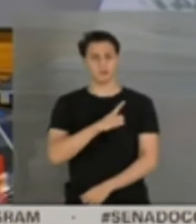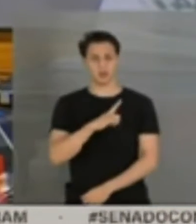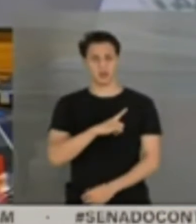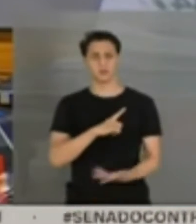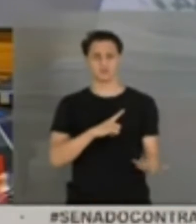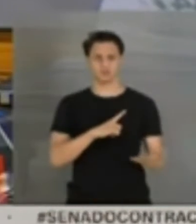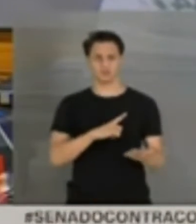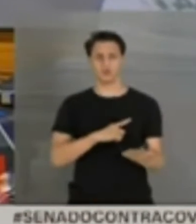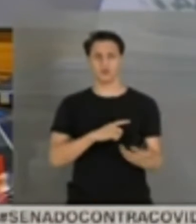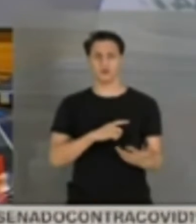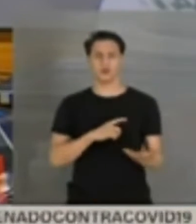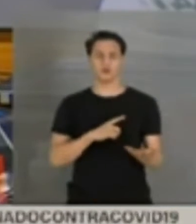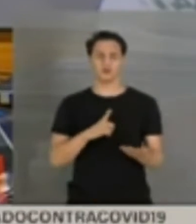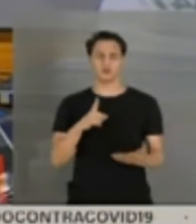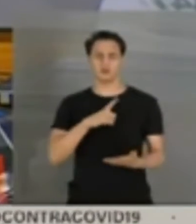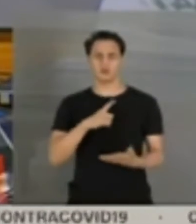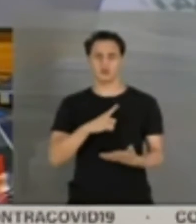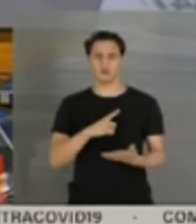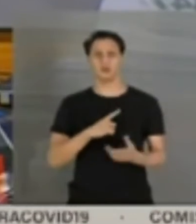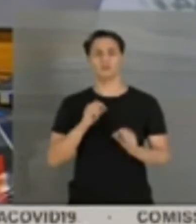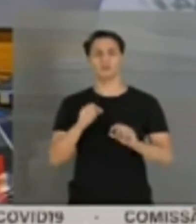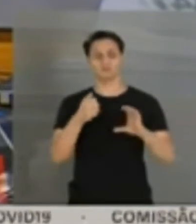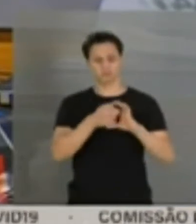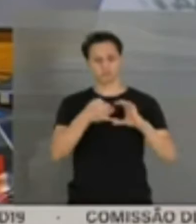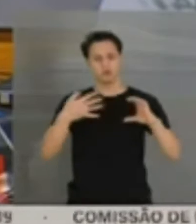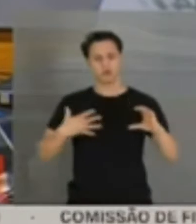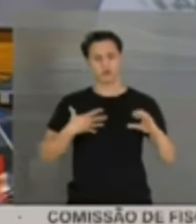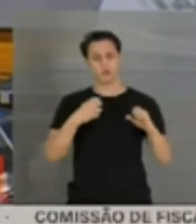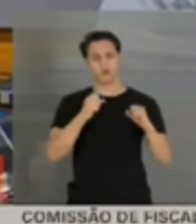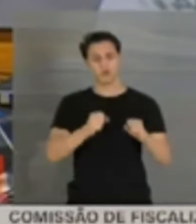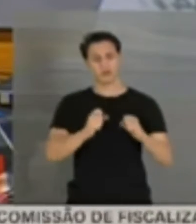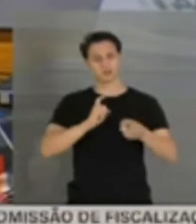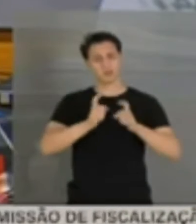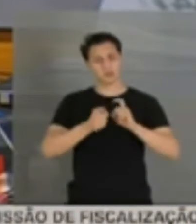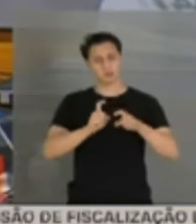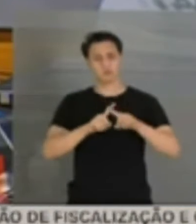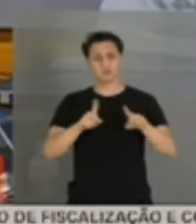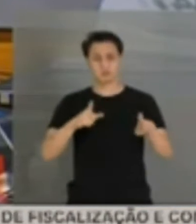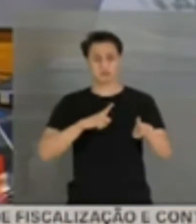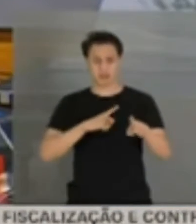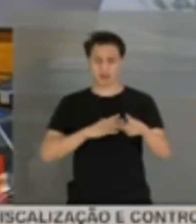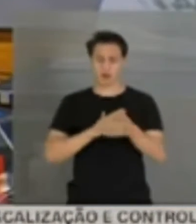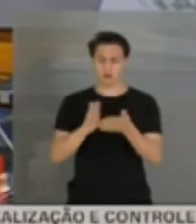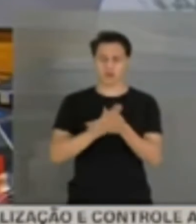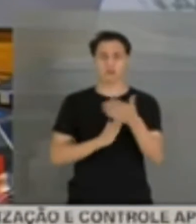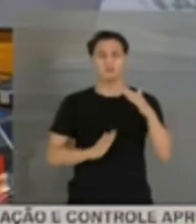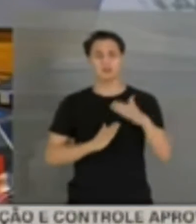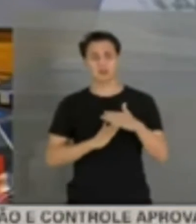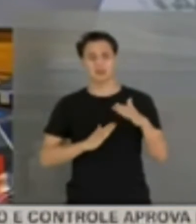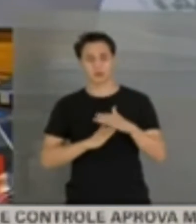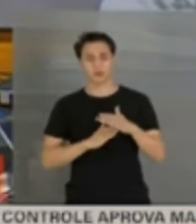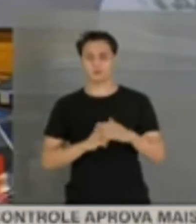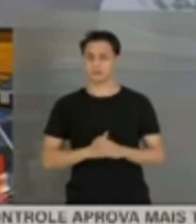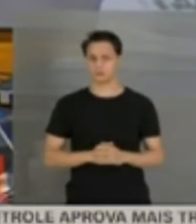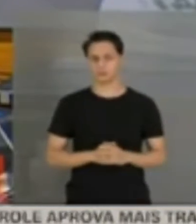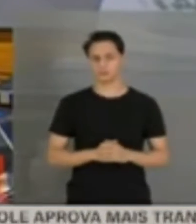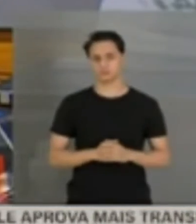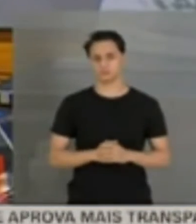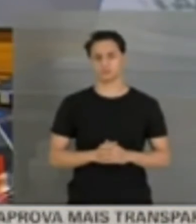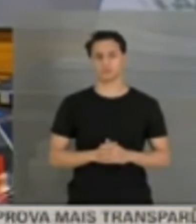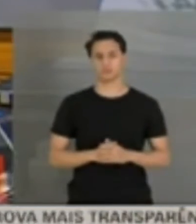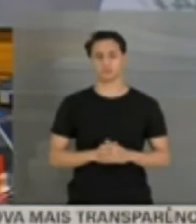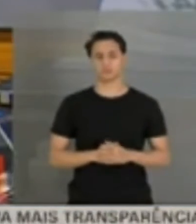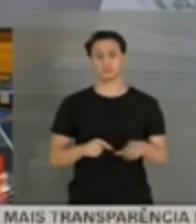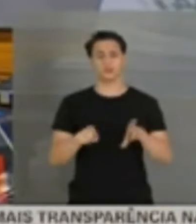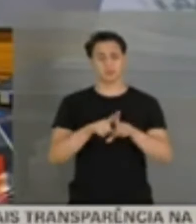poderes, mas não temos todos os poderes, não temos todo o poder. Há limitação. Aqui também deve vigir